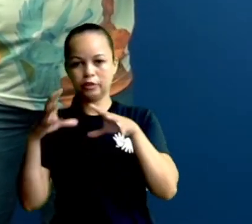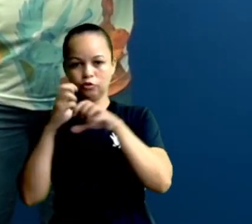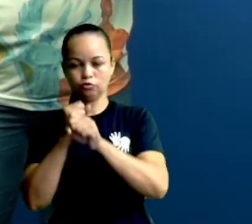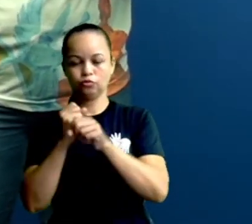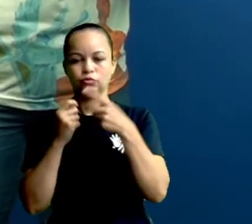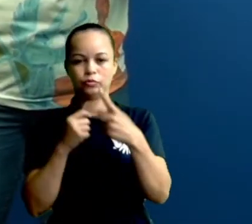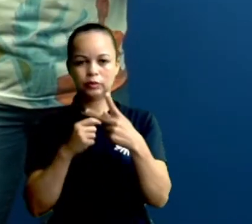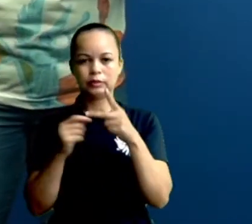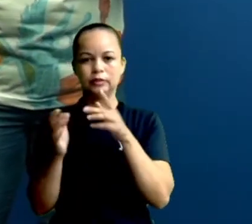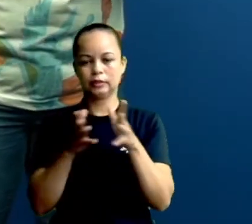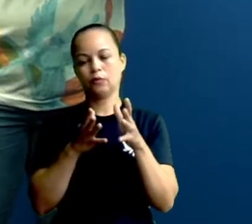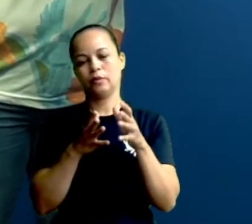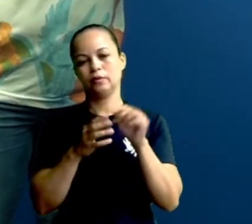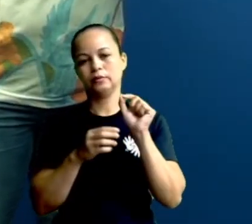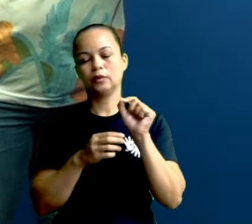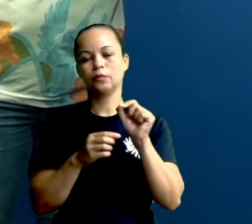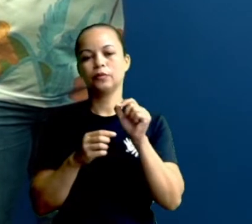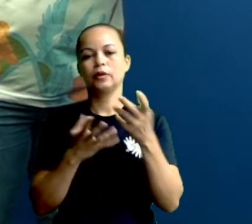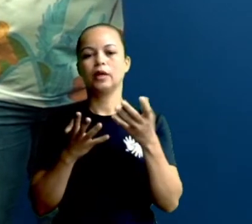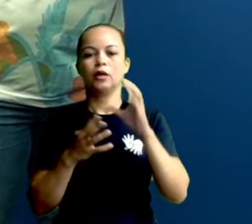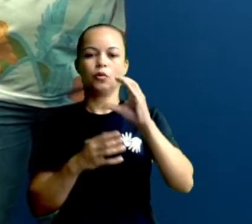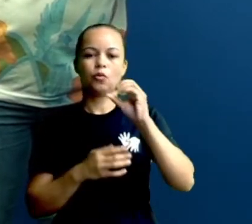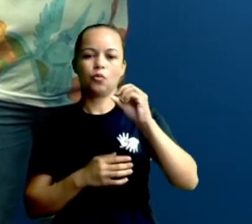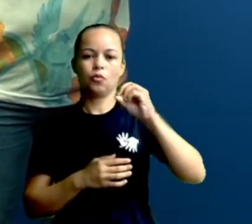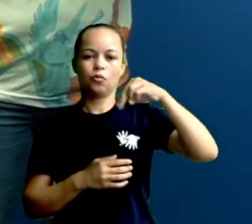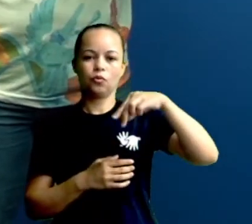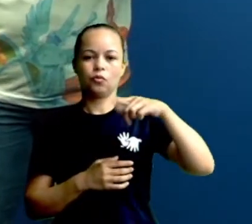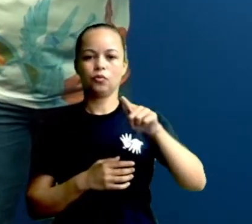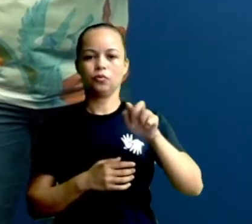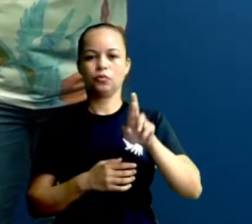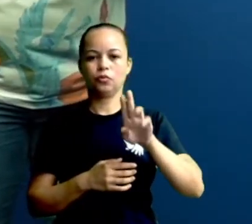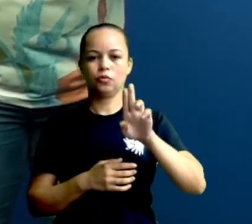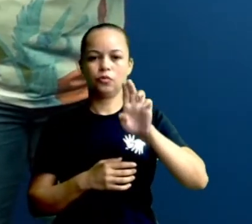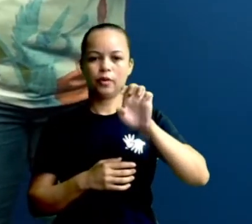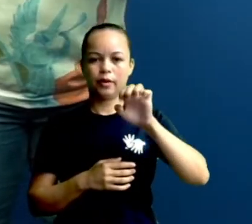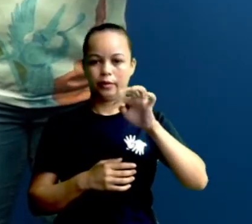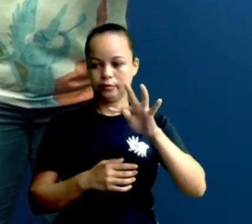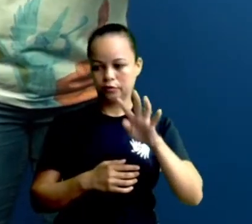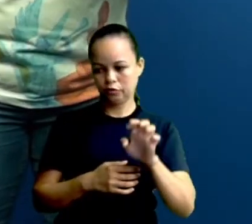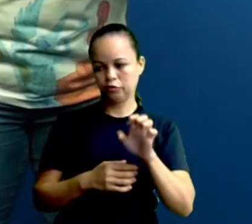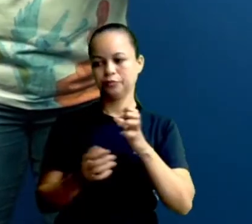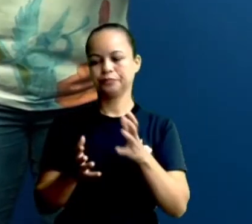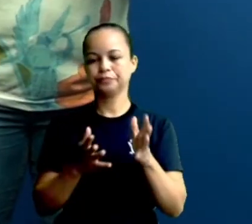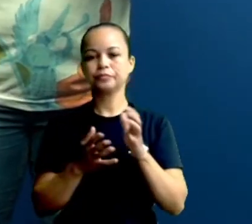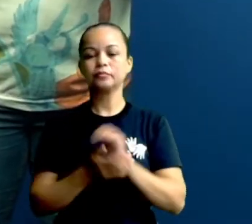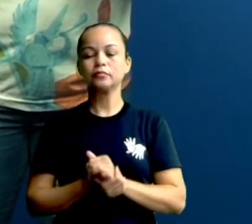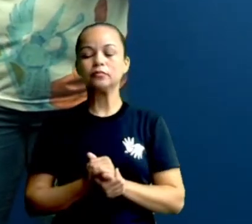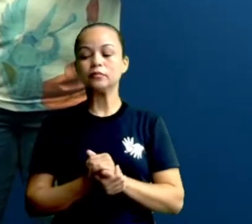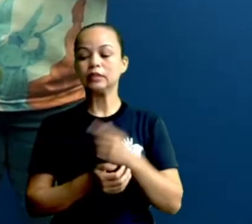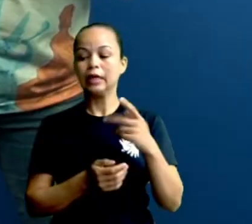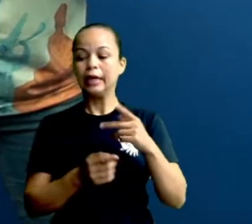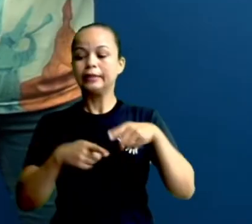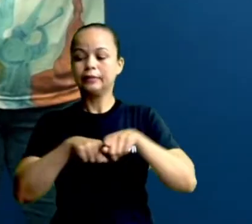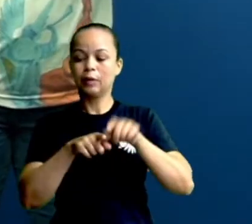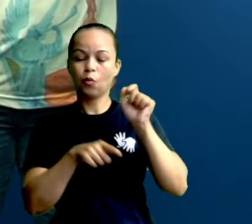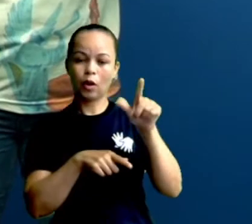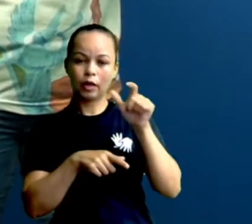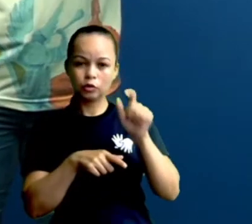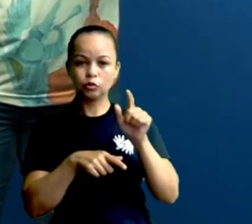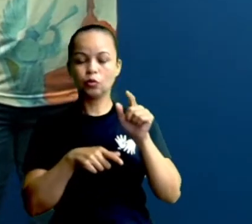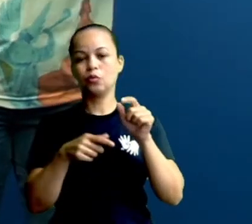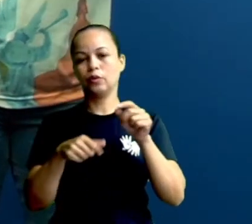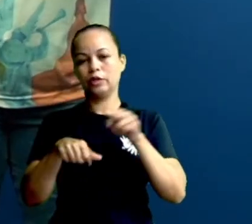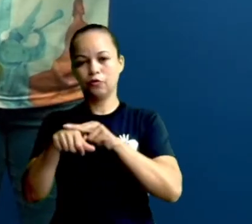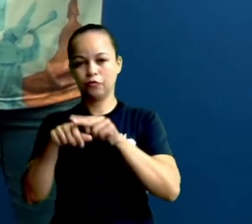obviamente eles são congruentes. E o triângulo azul e o triângulo verde claro também têm a mesma medida. Ah, mas a senhora disse